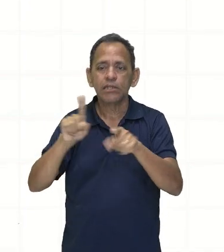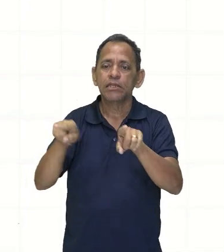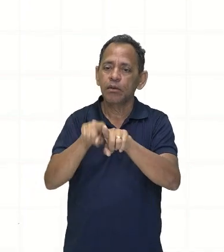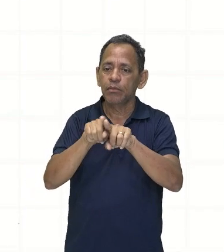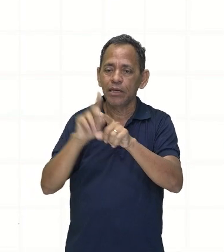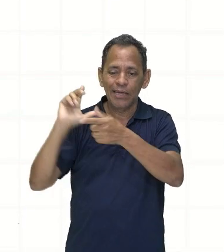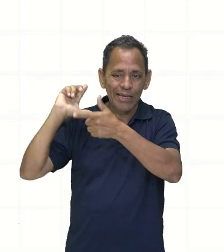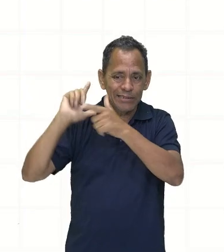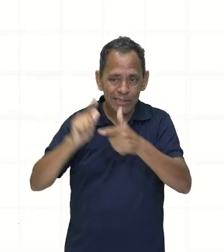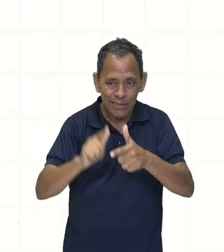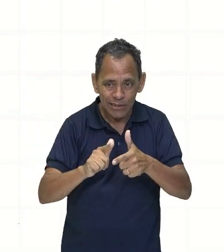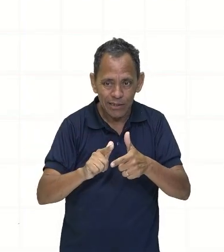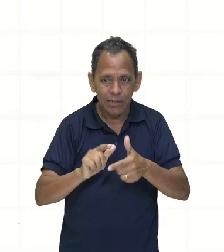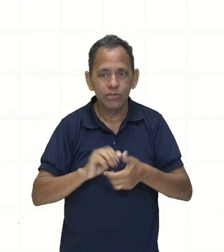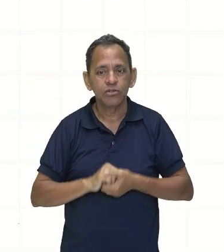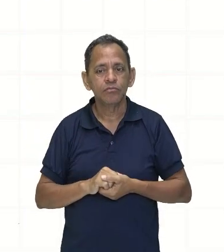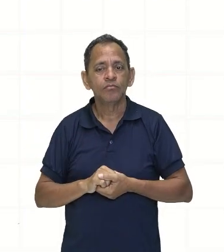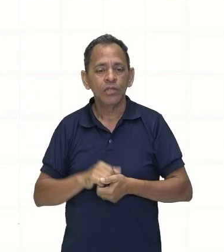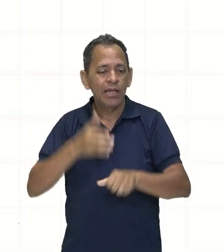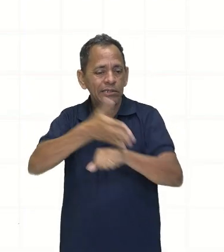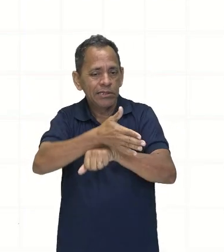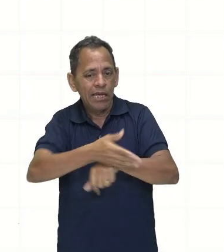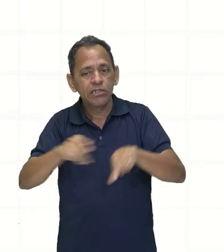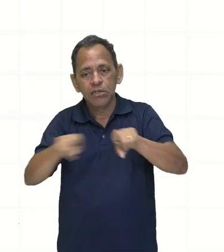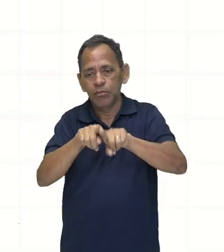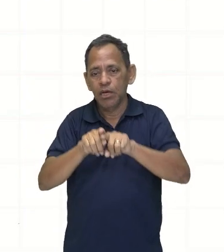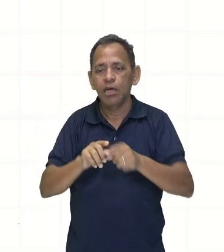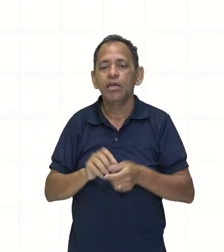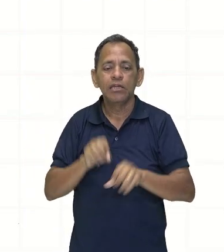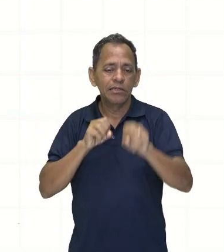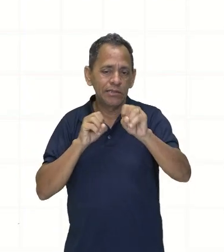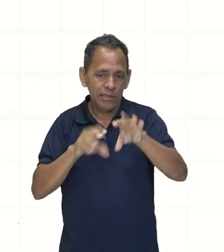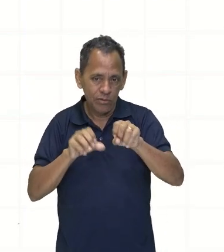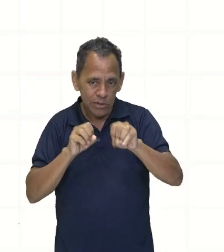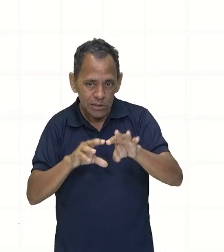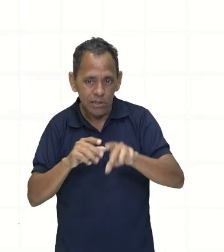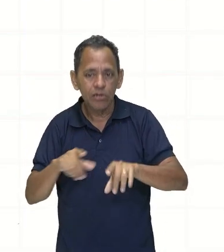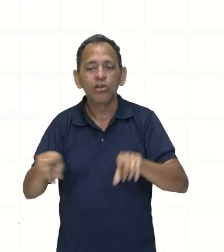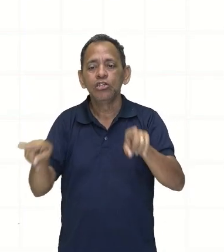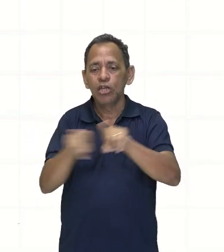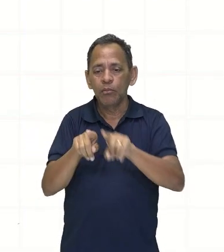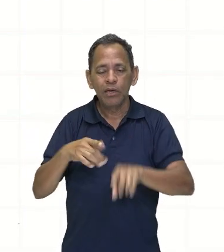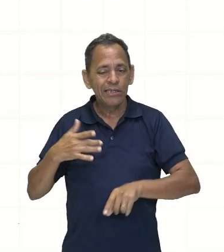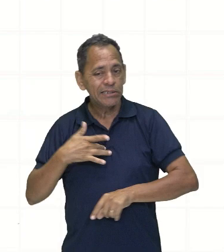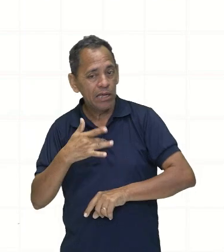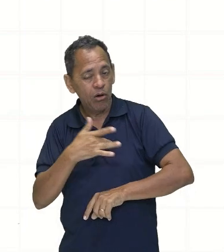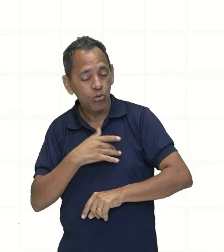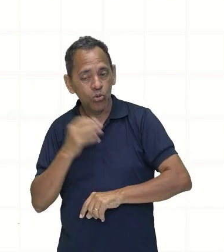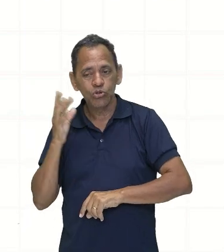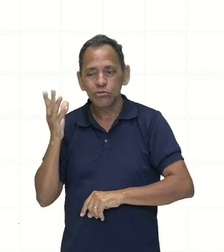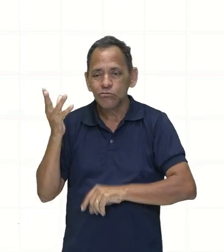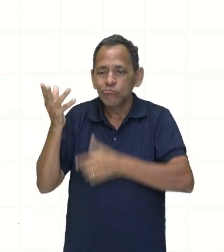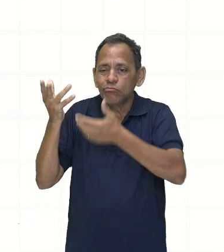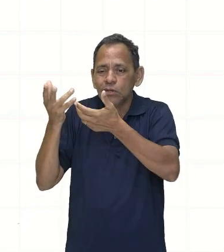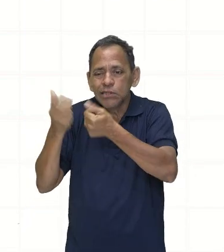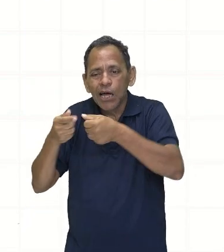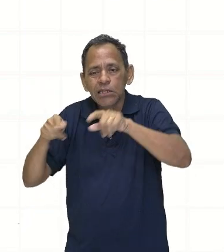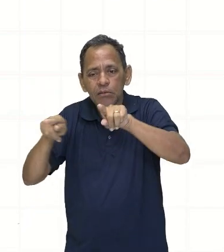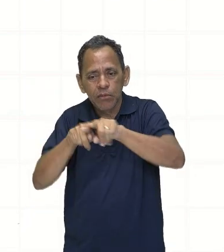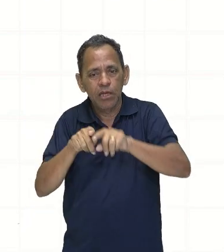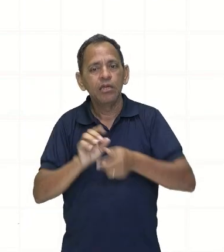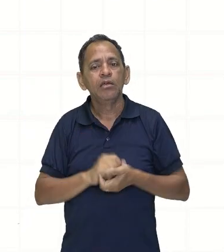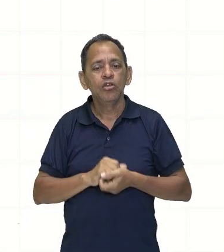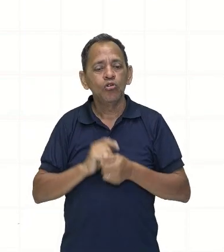também aqui à educação e saúde, uma educação e saúde de qualidade, né, que visa a atender ali a